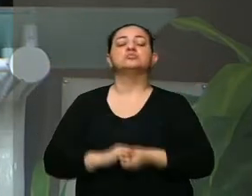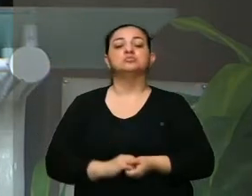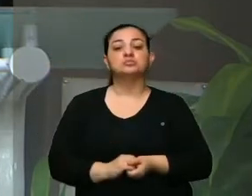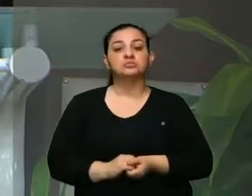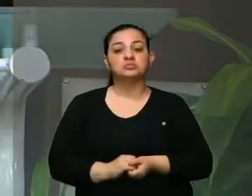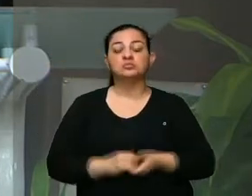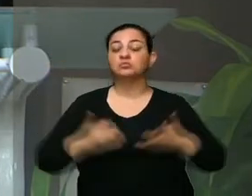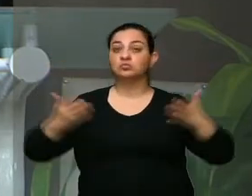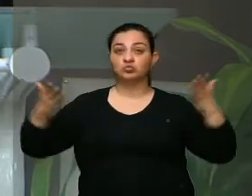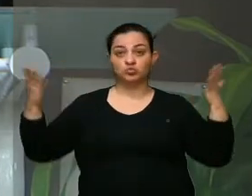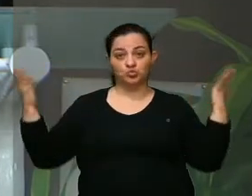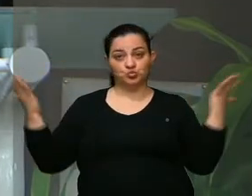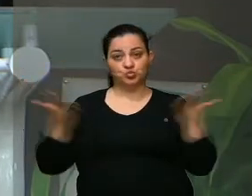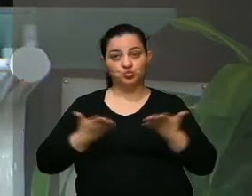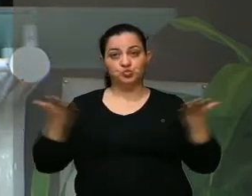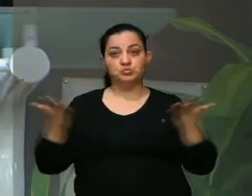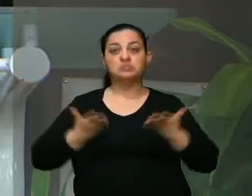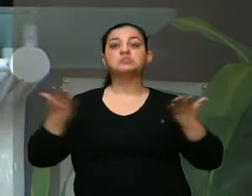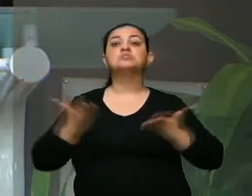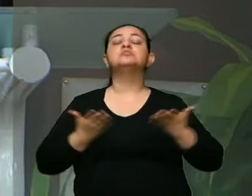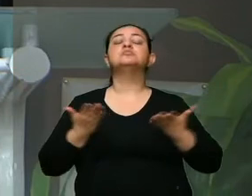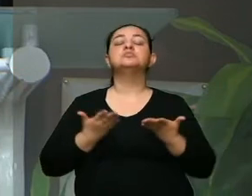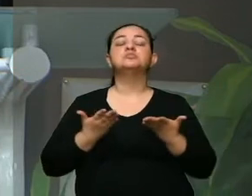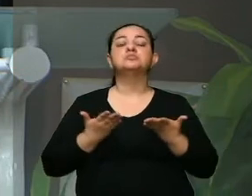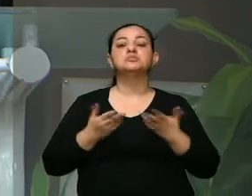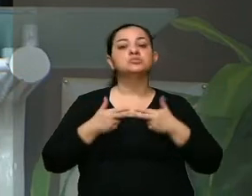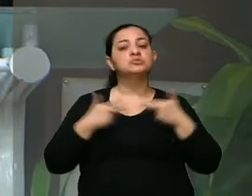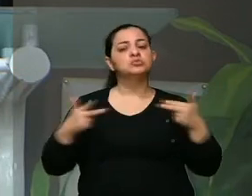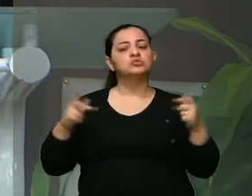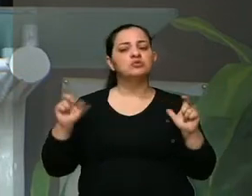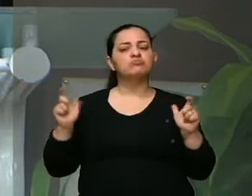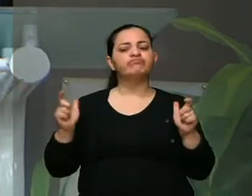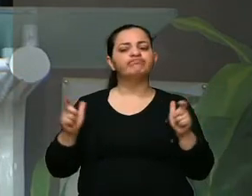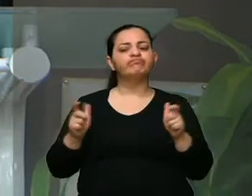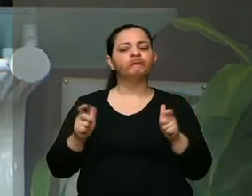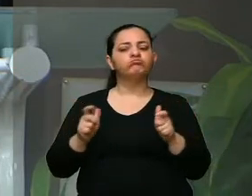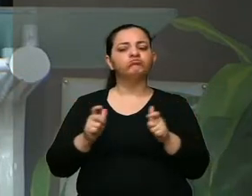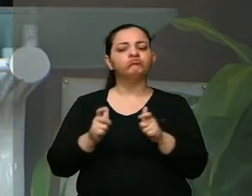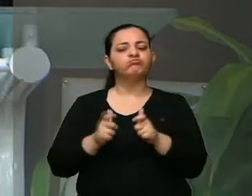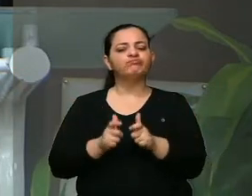hoje irmãos a coisa vai apertando